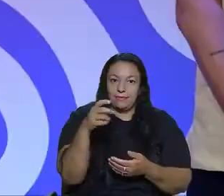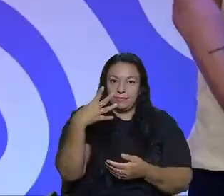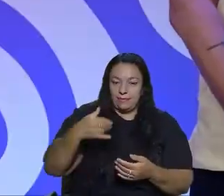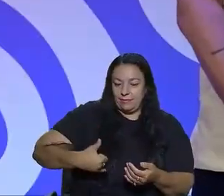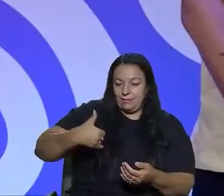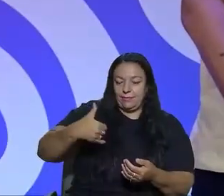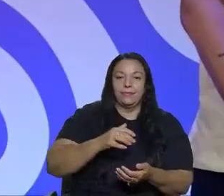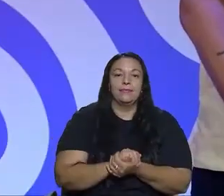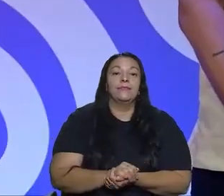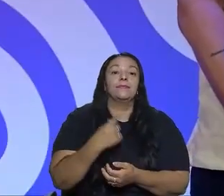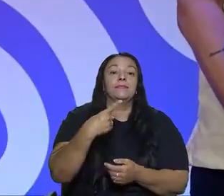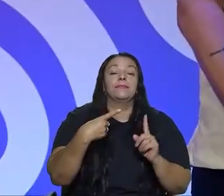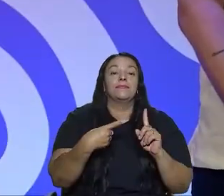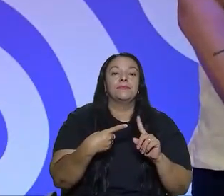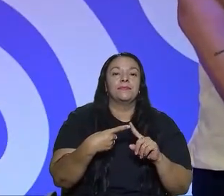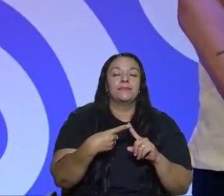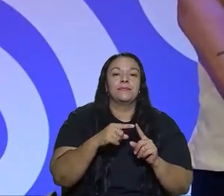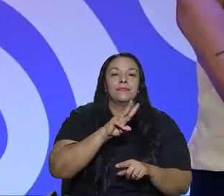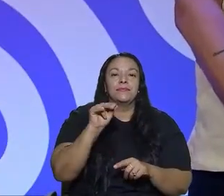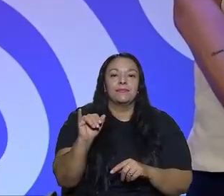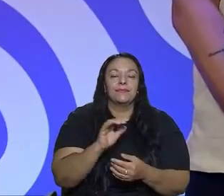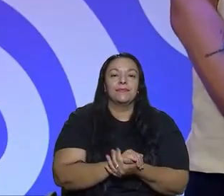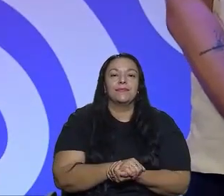anos. E o 1º lugar vai para...